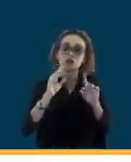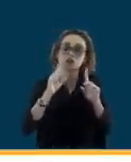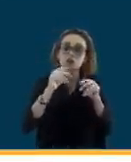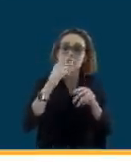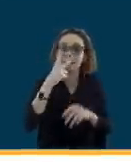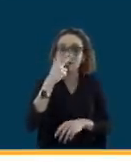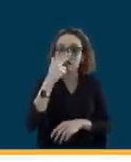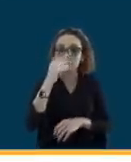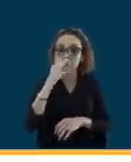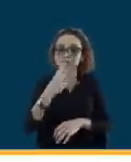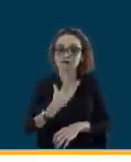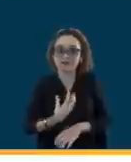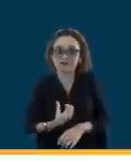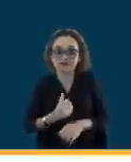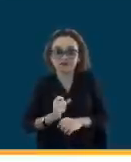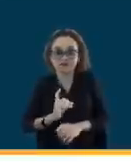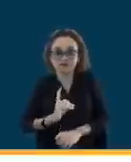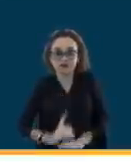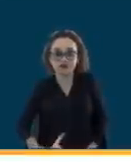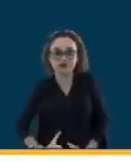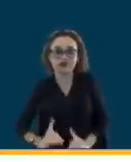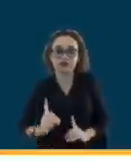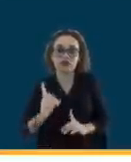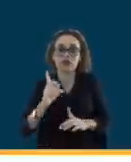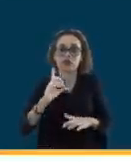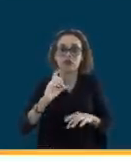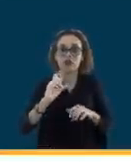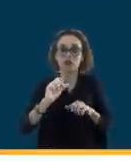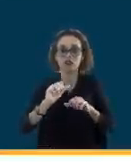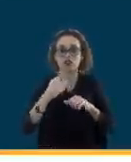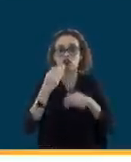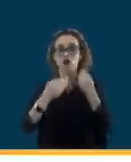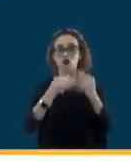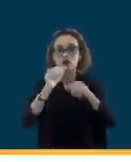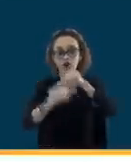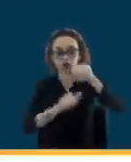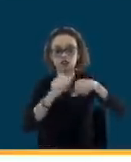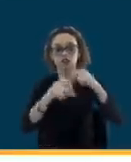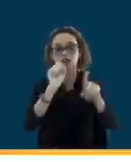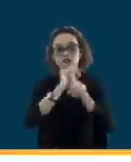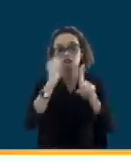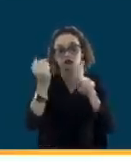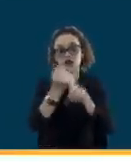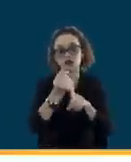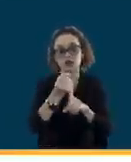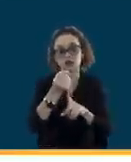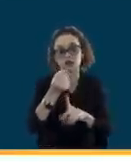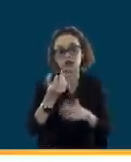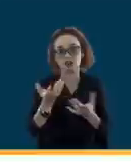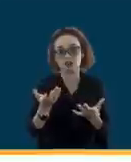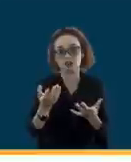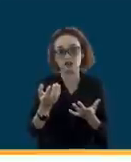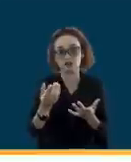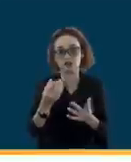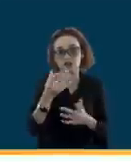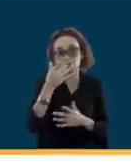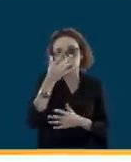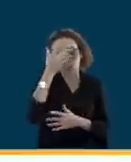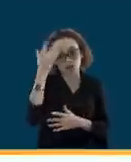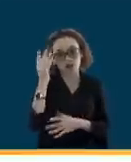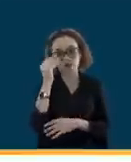e deprime a capacidade de agir e de transformar das pessoas e da sociedade. Vamos, com a lei Aldir